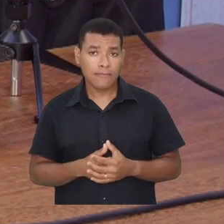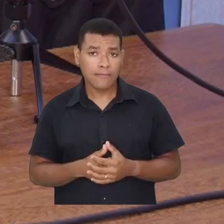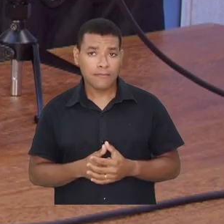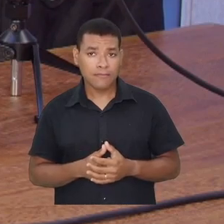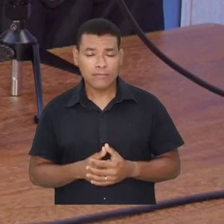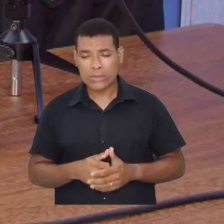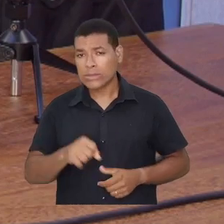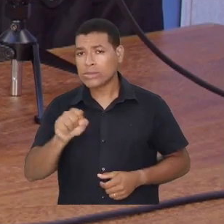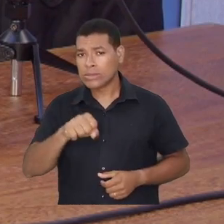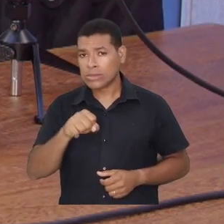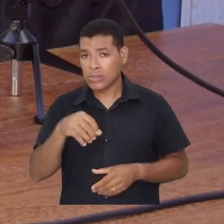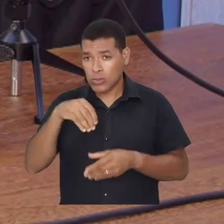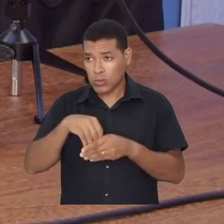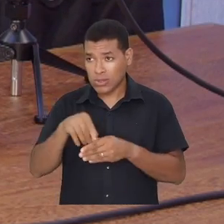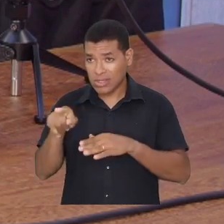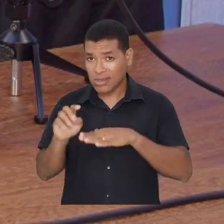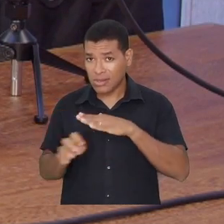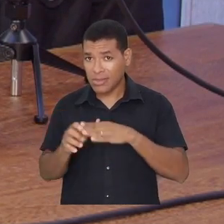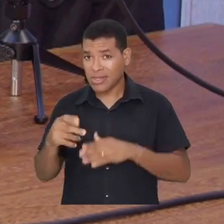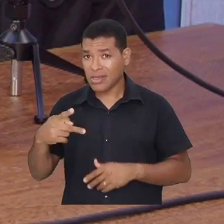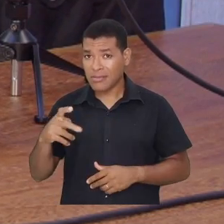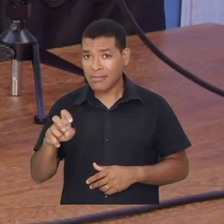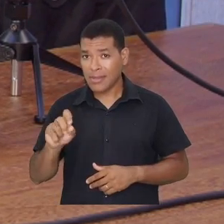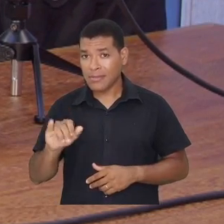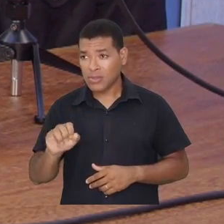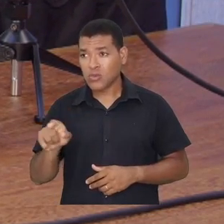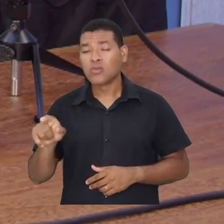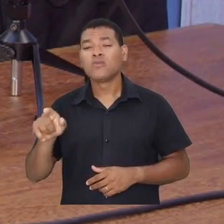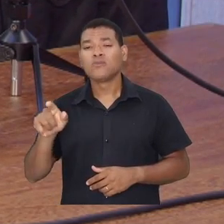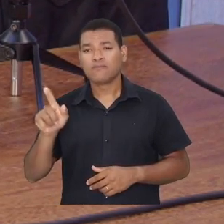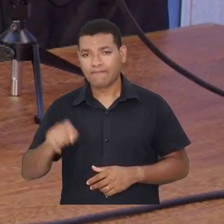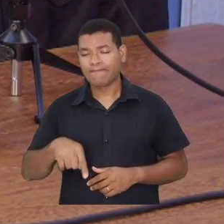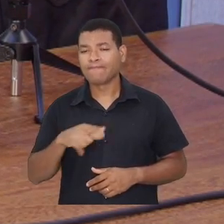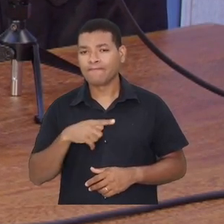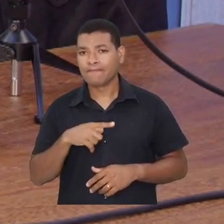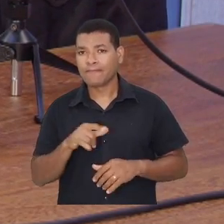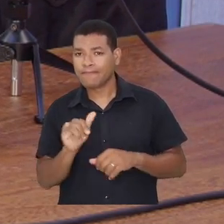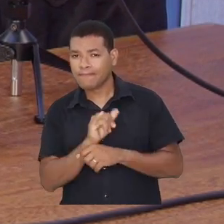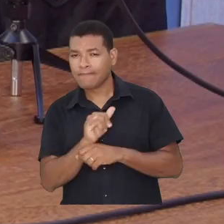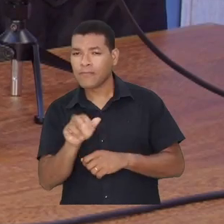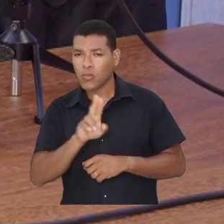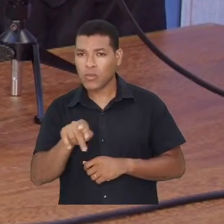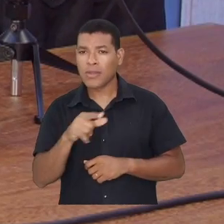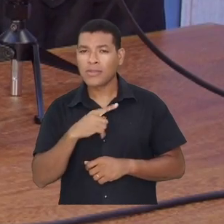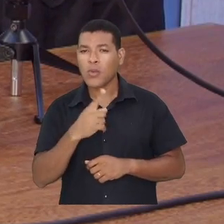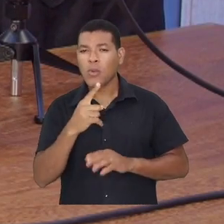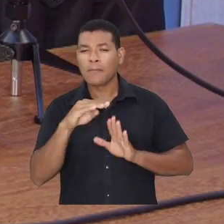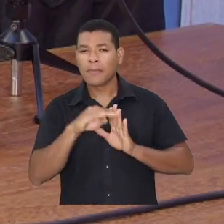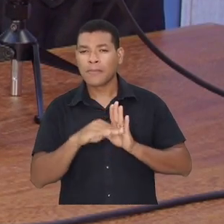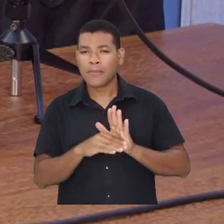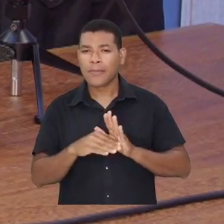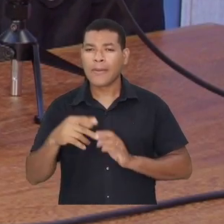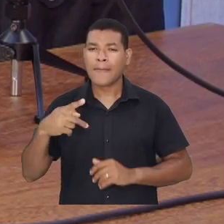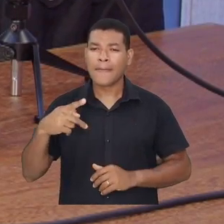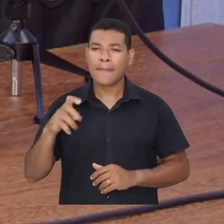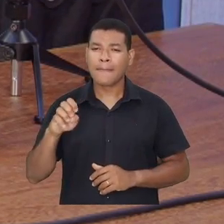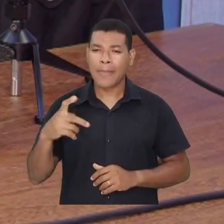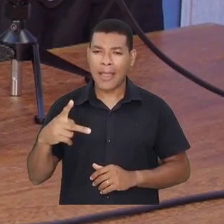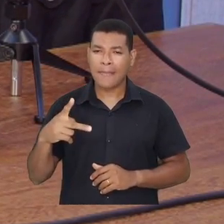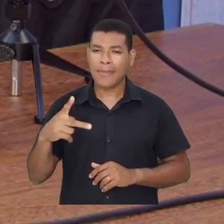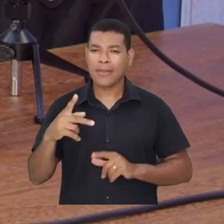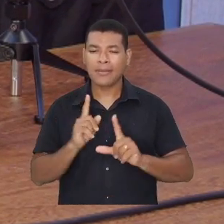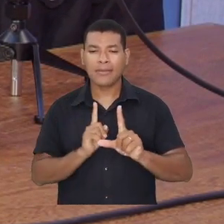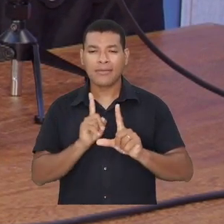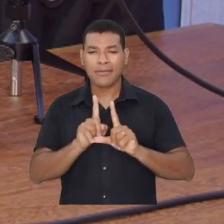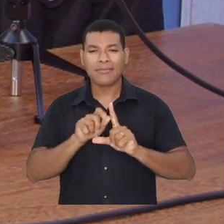Sim, lá na PepsiCo a gente usa uhum. essa estratégia do Employee Advocacy. Inclusive, a gente tem um programa que chama Pepfluencer, que é um programa